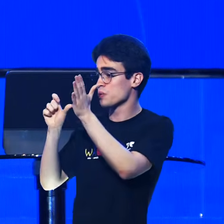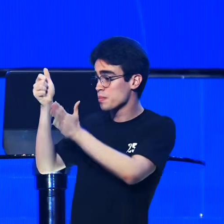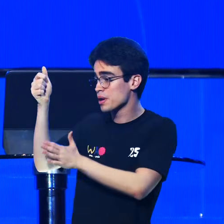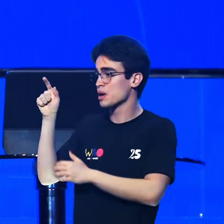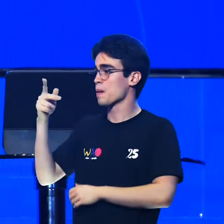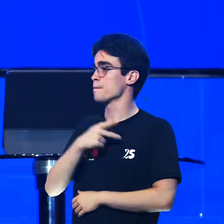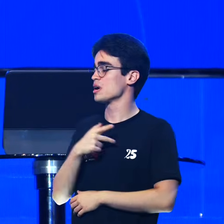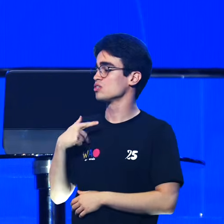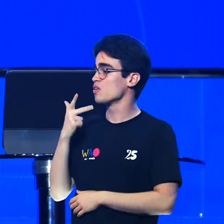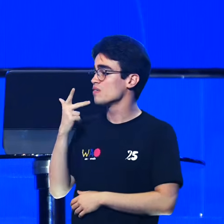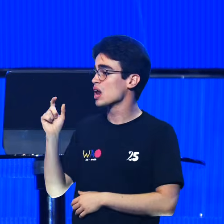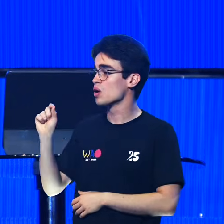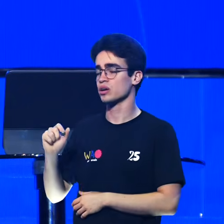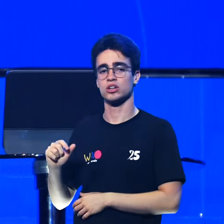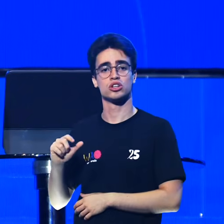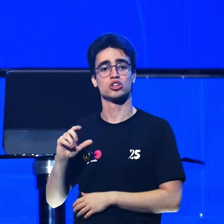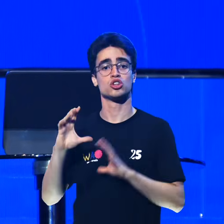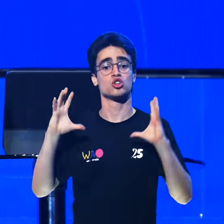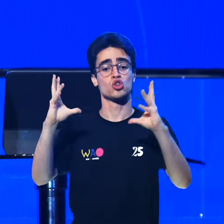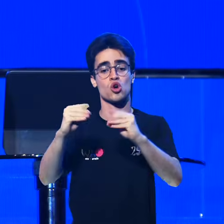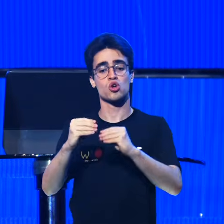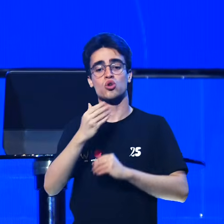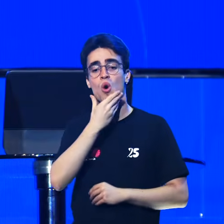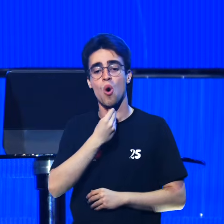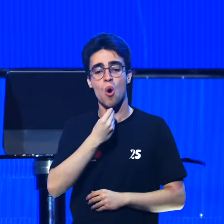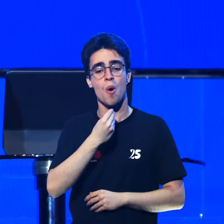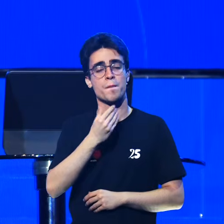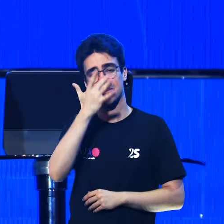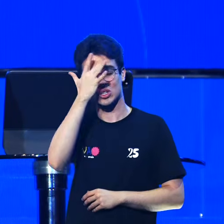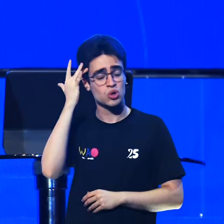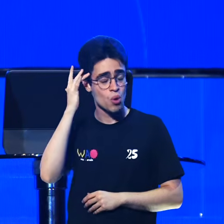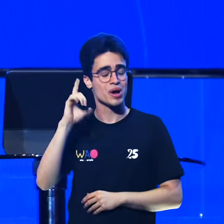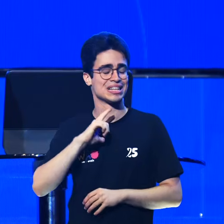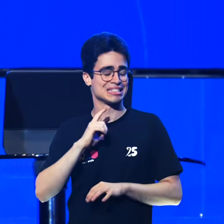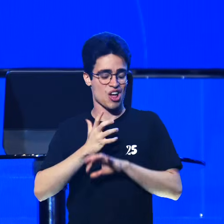uma coisa. Ele disse: todo homem tem um vazio dentro de si,